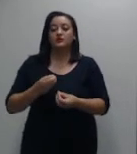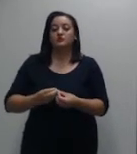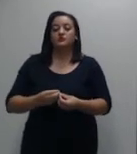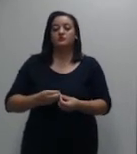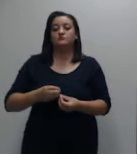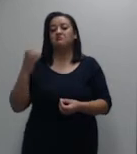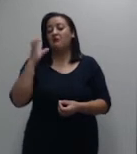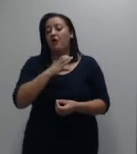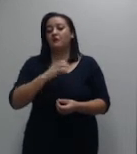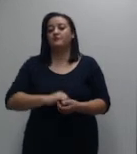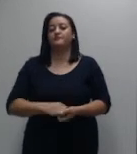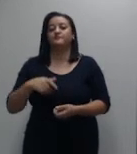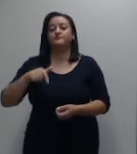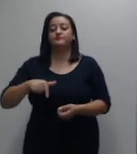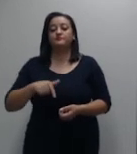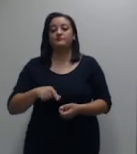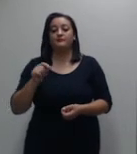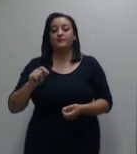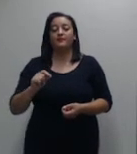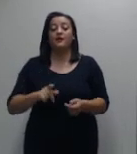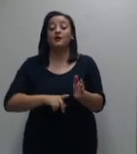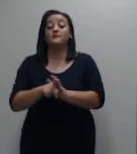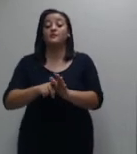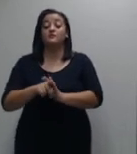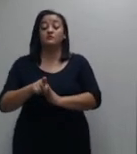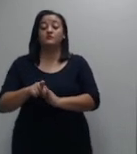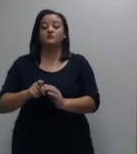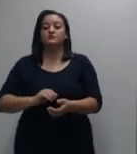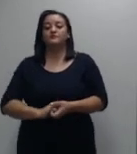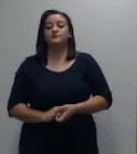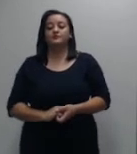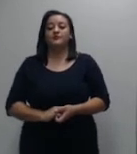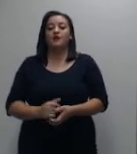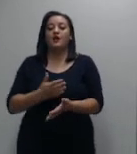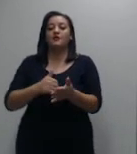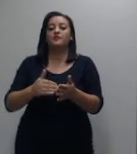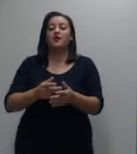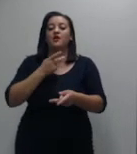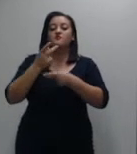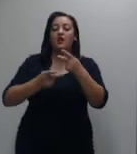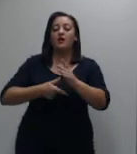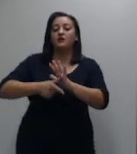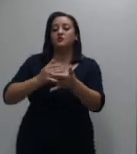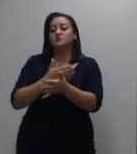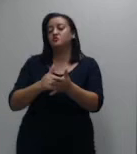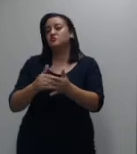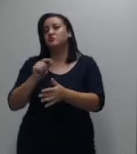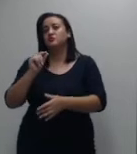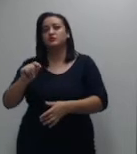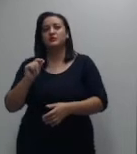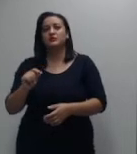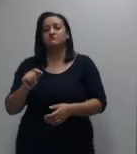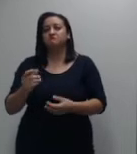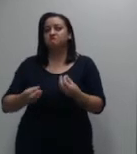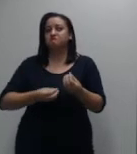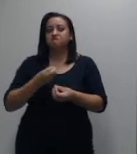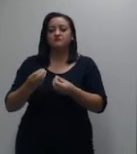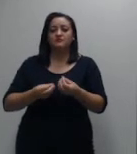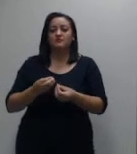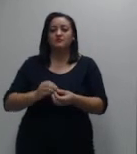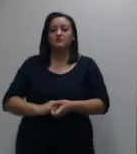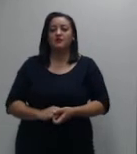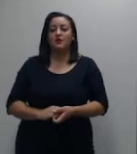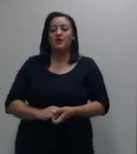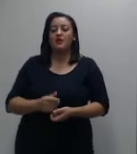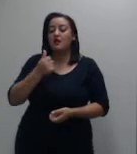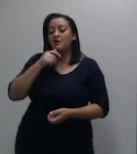essa que é a indagação e eu devo dizer antes de mais nada que a ilustre